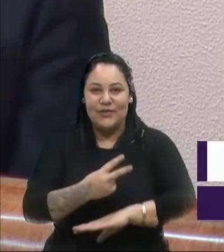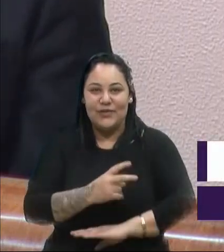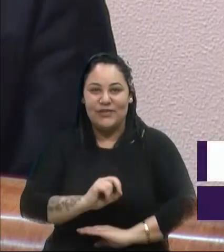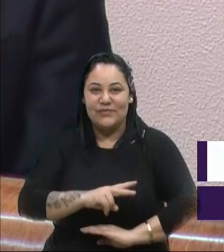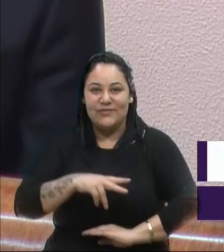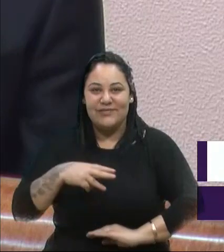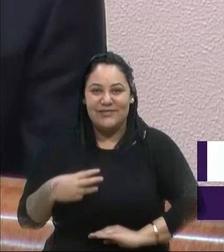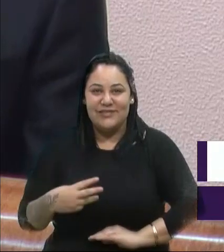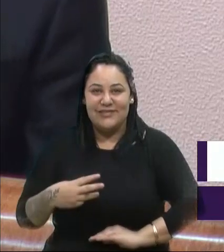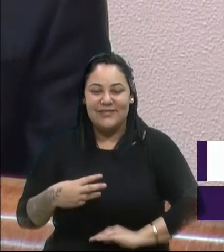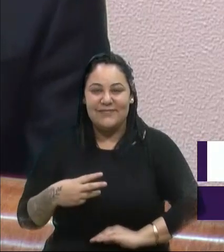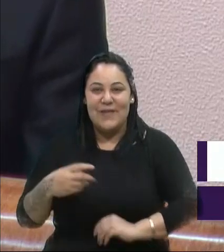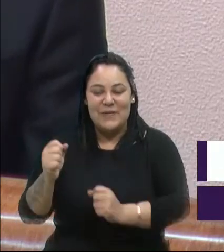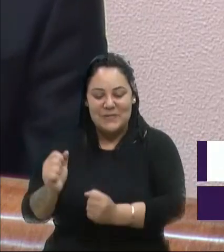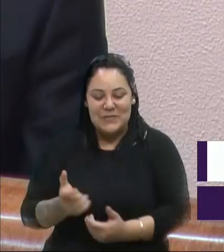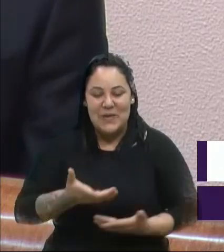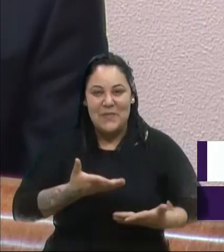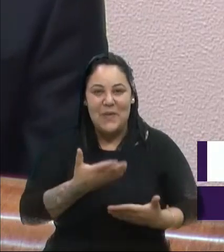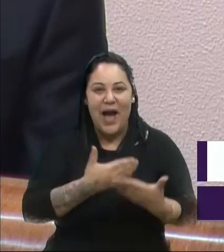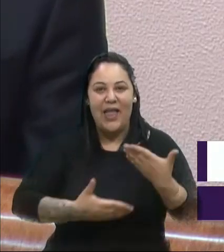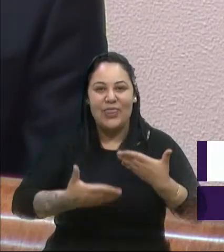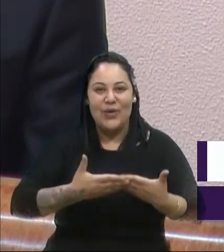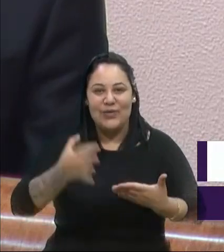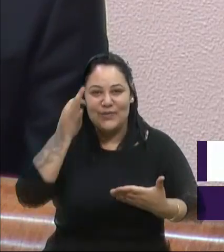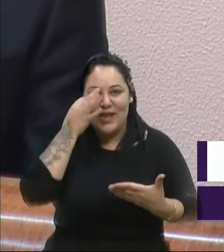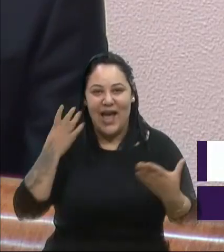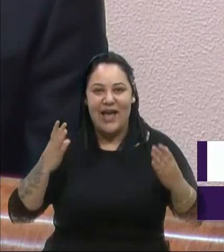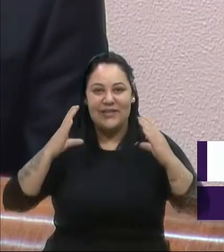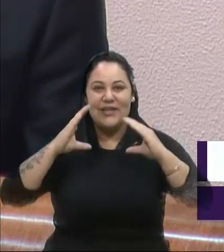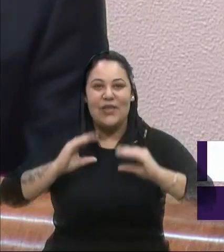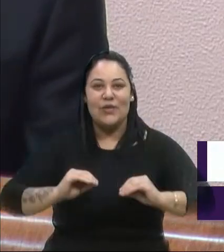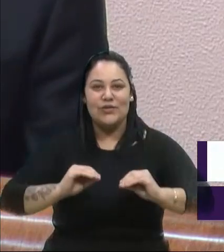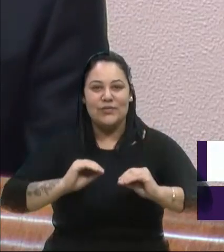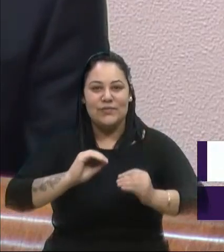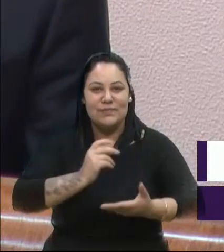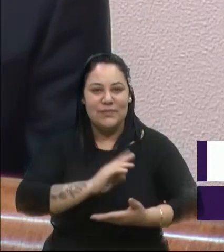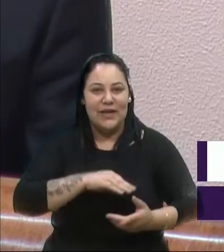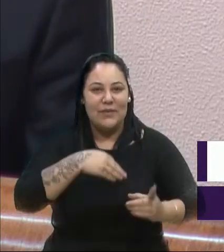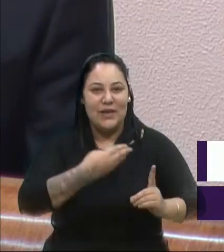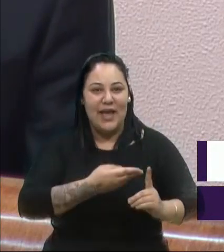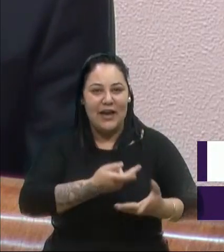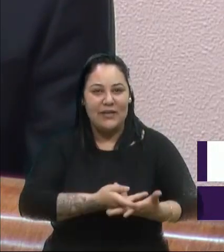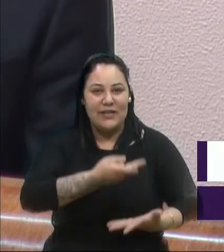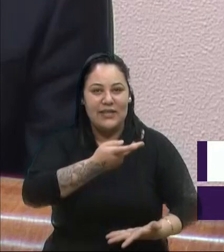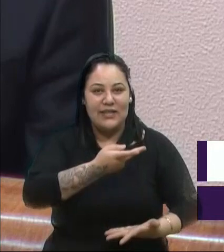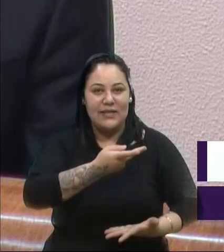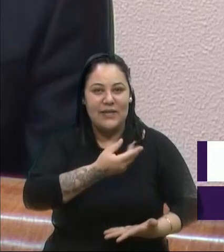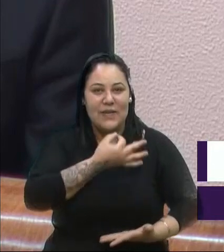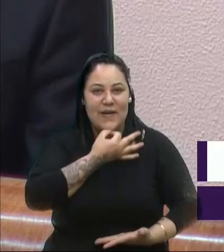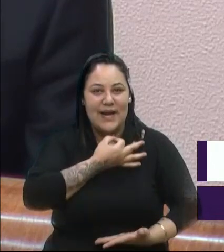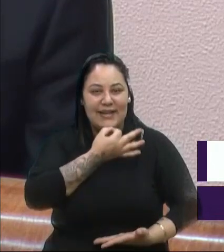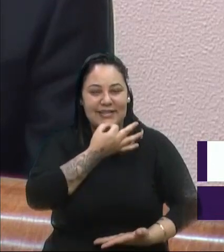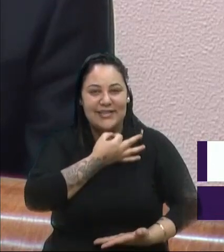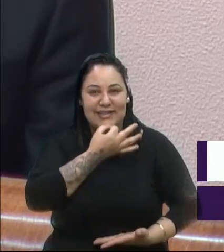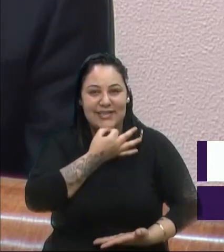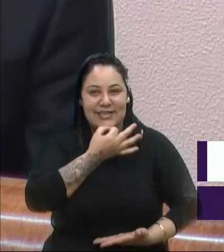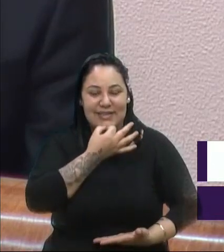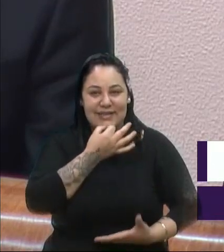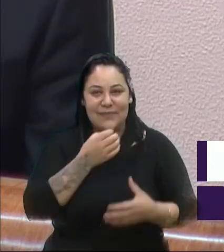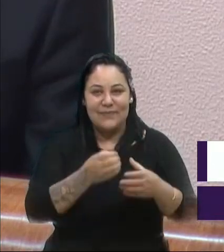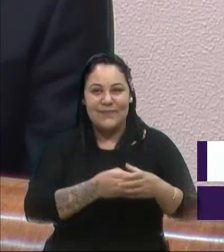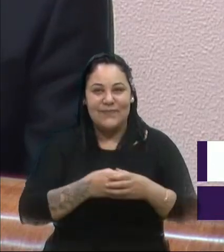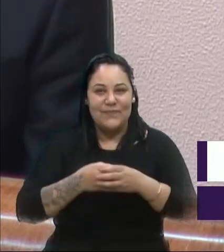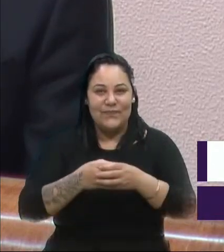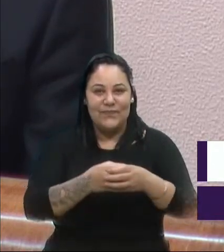15 de setembro de 2023, recebemos a todos e a todas para a outorga do Prêmio Caxias do Sul ao time